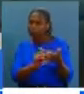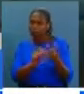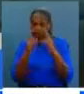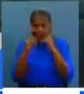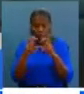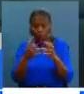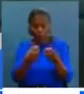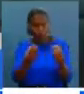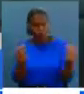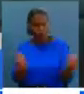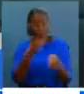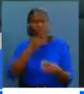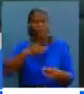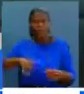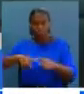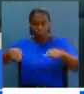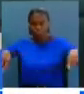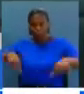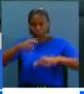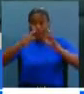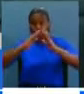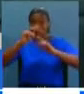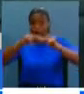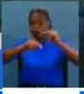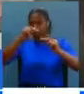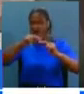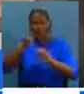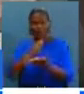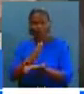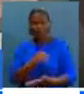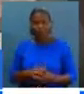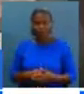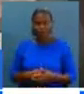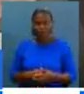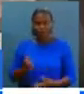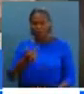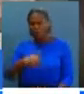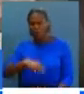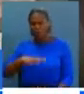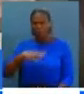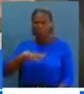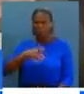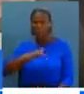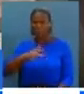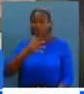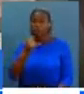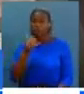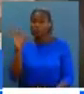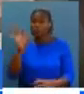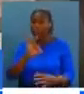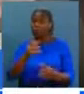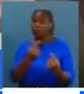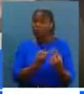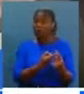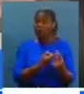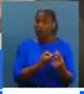de lotes de terreno para construção de moradias e não só. Nota cria média cerca de 2% por ano, o que